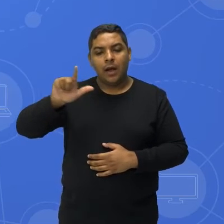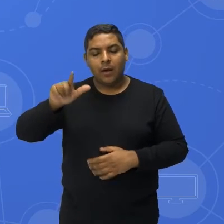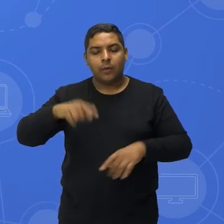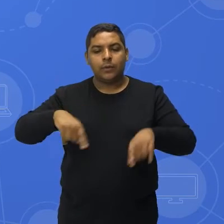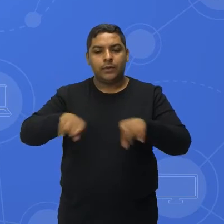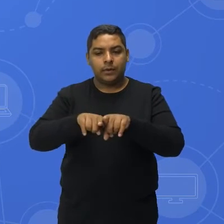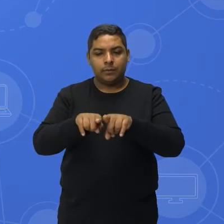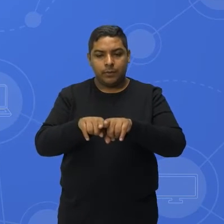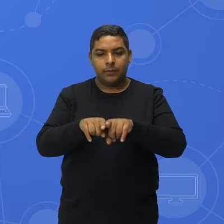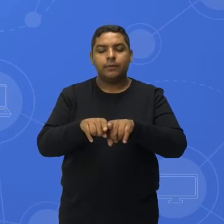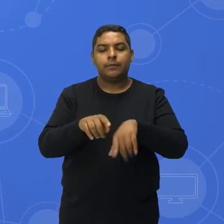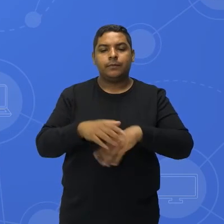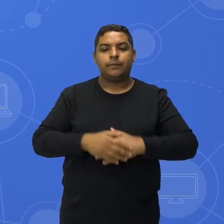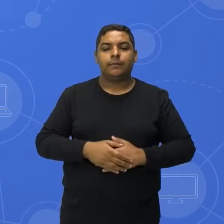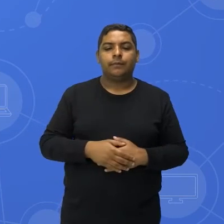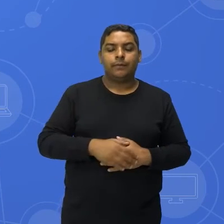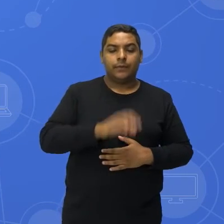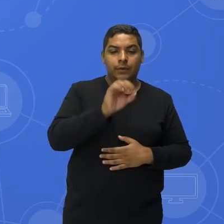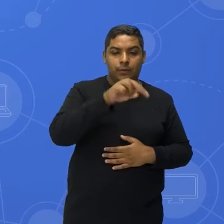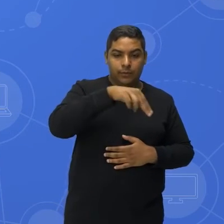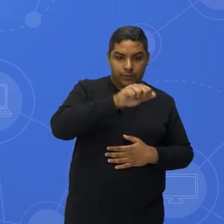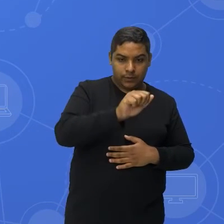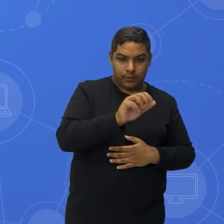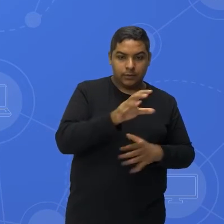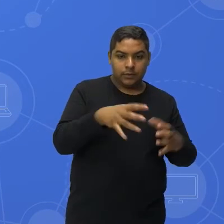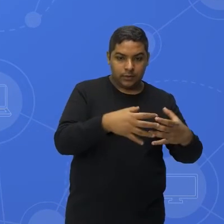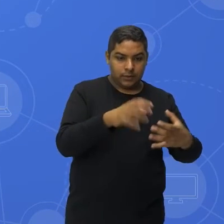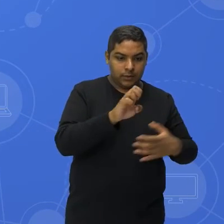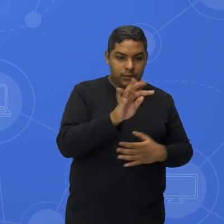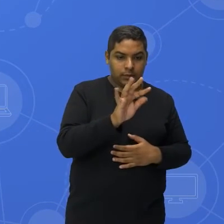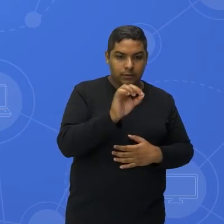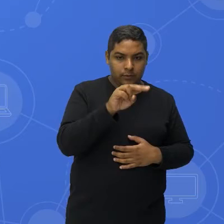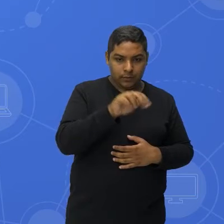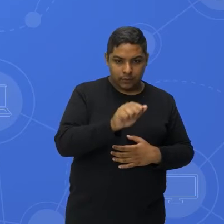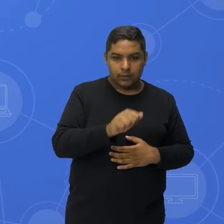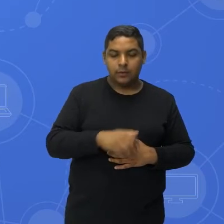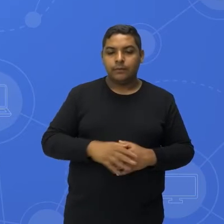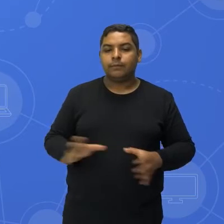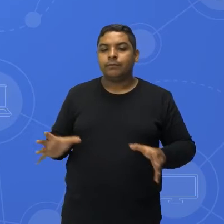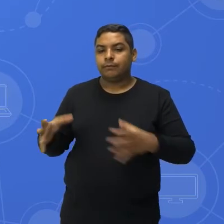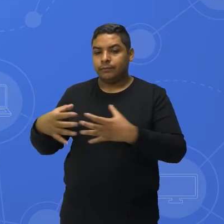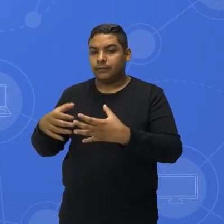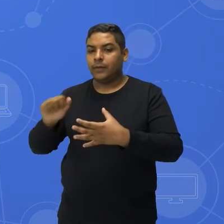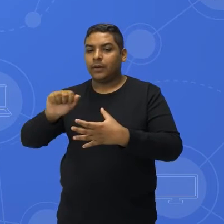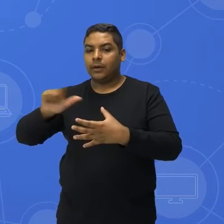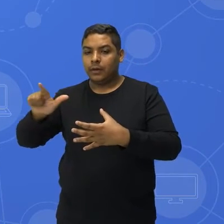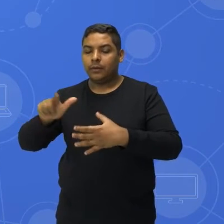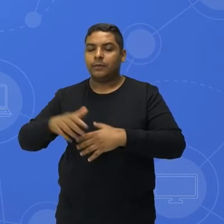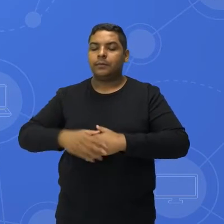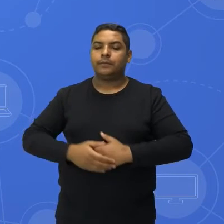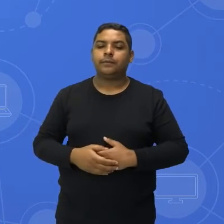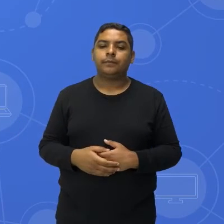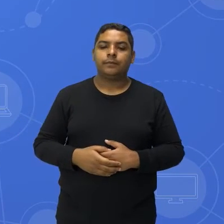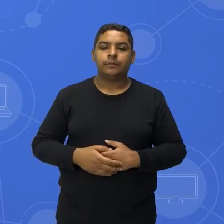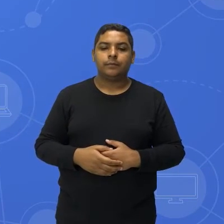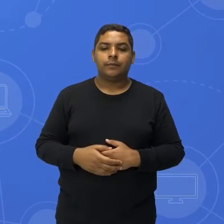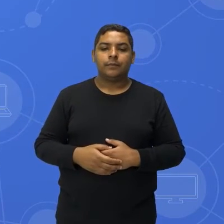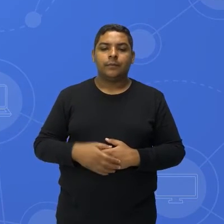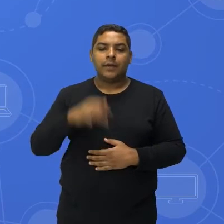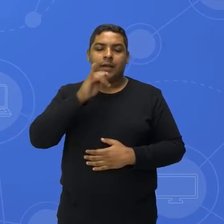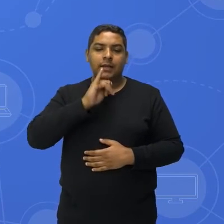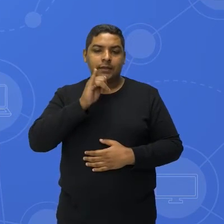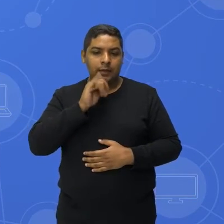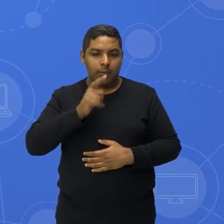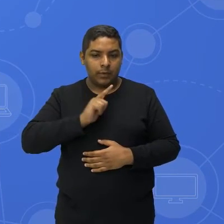tá? Ona para cetonas e -al para aldeídos. A gente ainda tem mais um exemplo, né, de nomenclatura